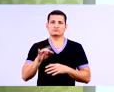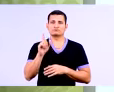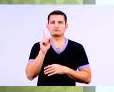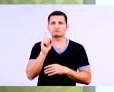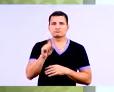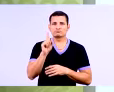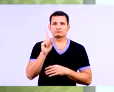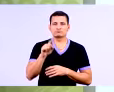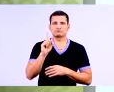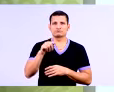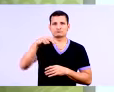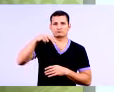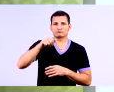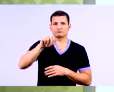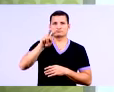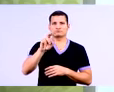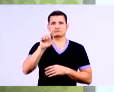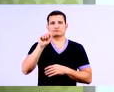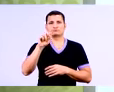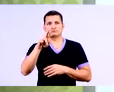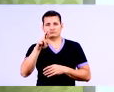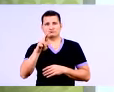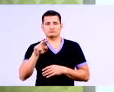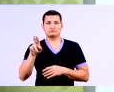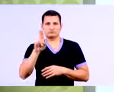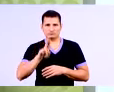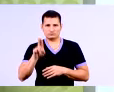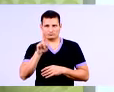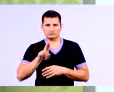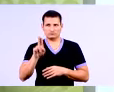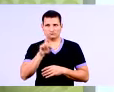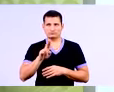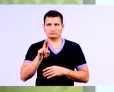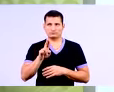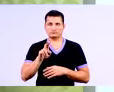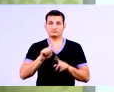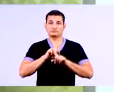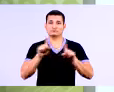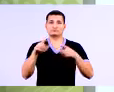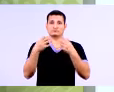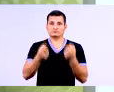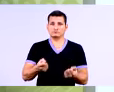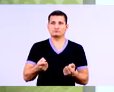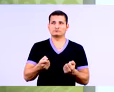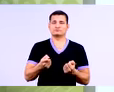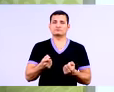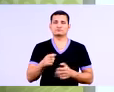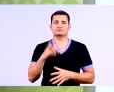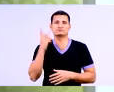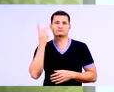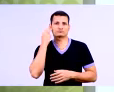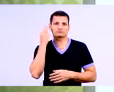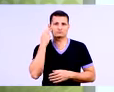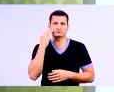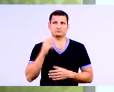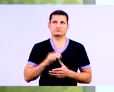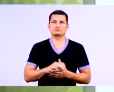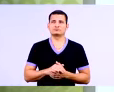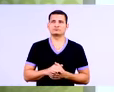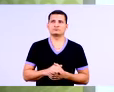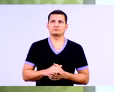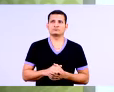navegador, que a boa usabilidade não aceita isso de uma forma muito comum. Afinal,